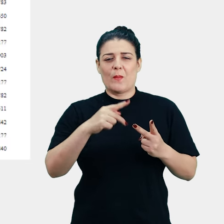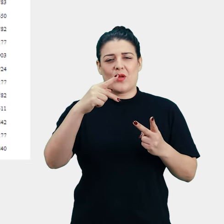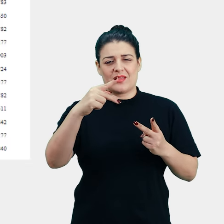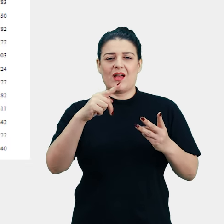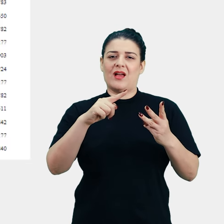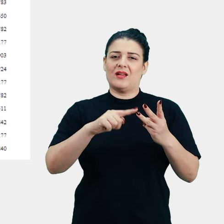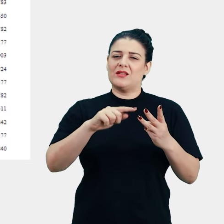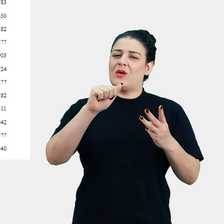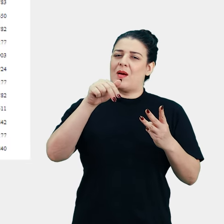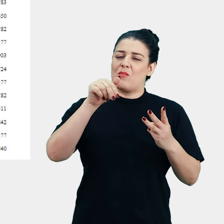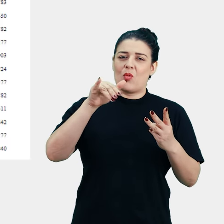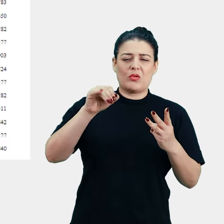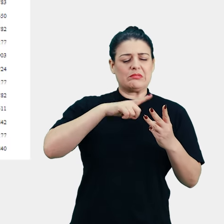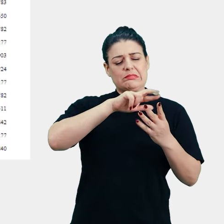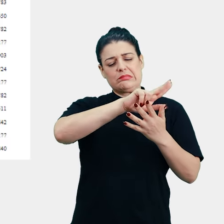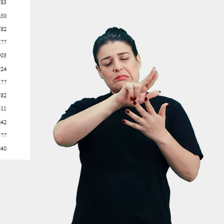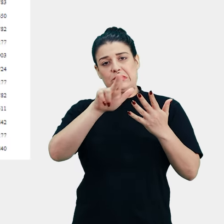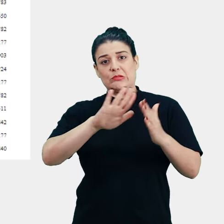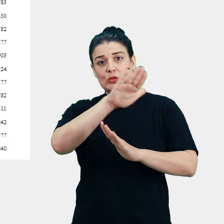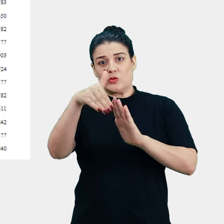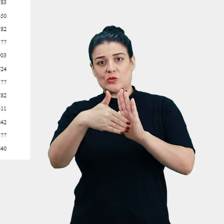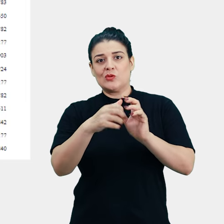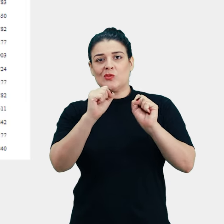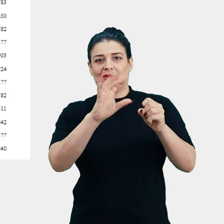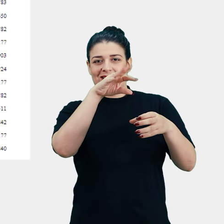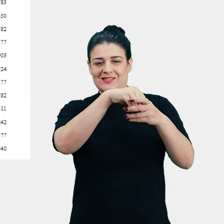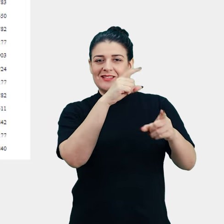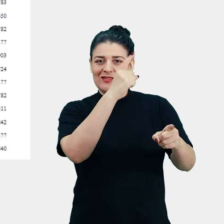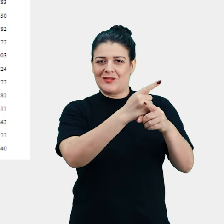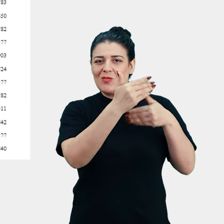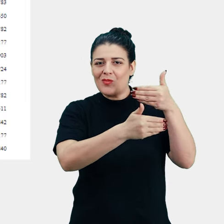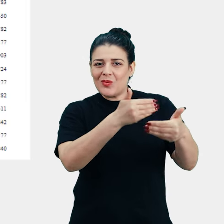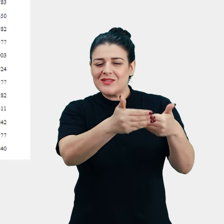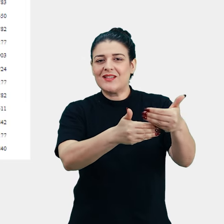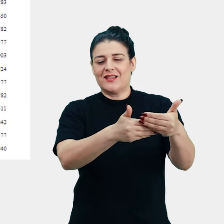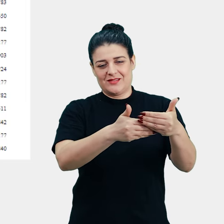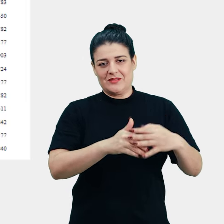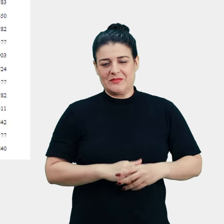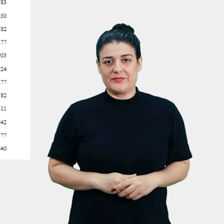amônia, amônio, tá? Todos eles podem ser formados lá no processo de ionização.